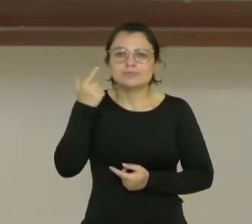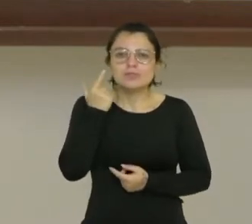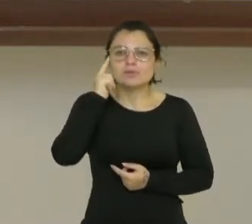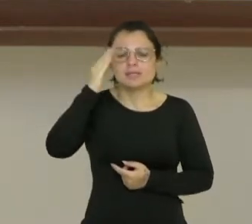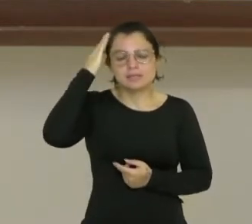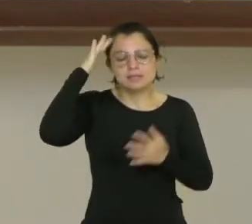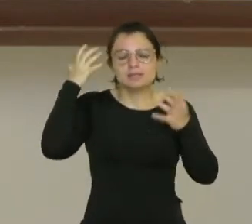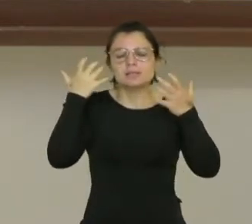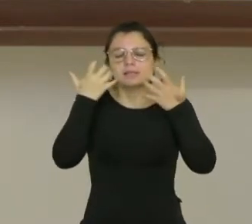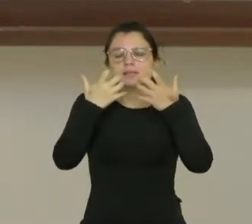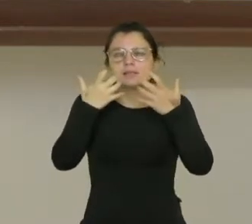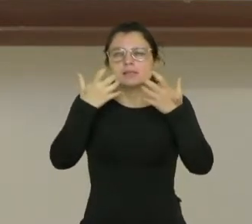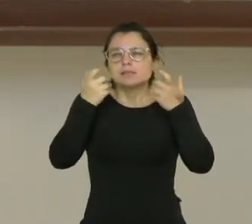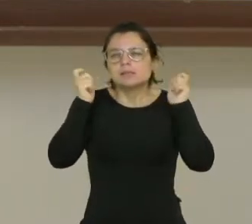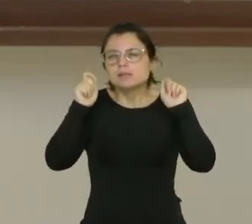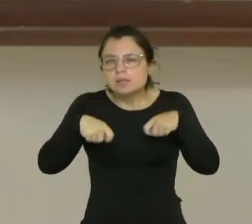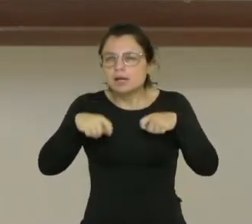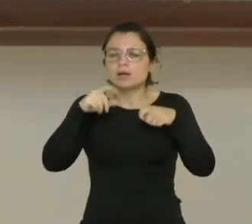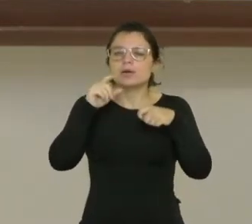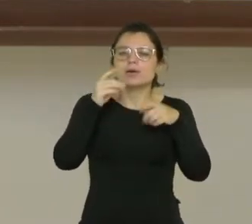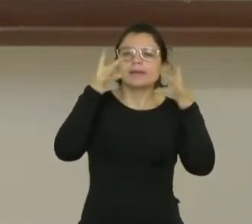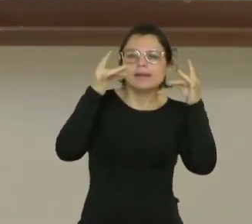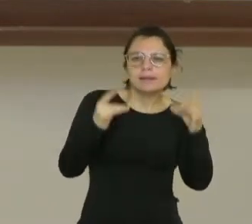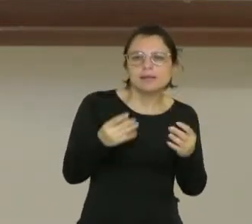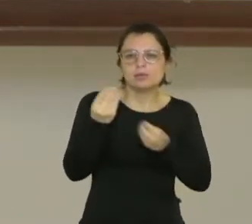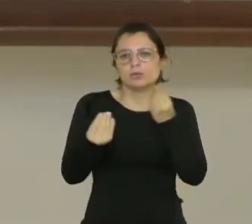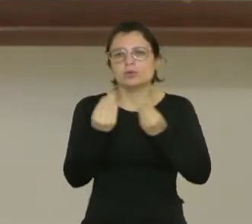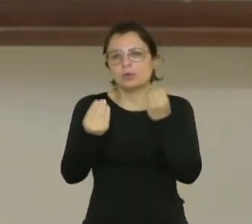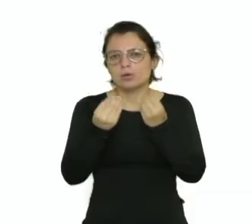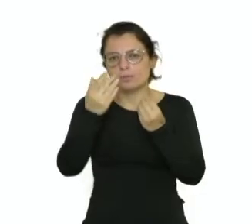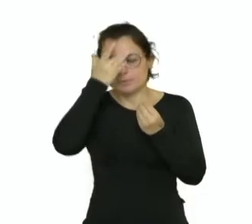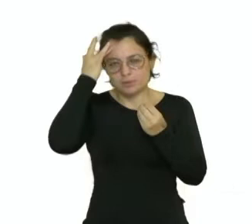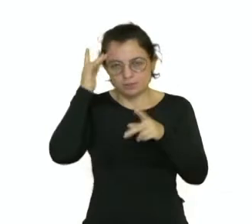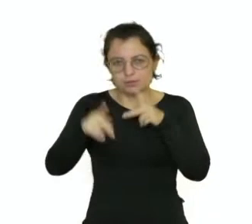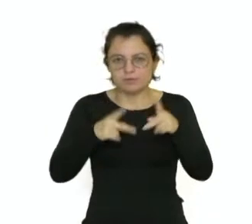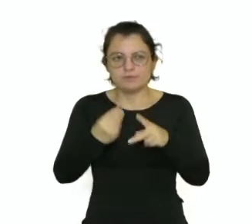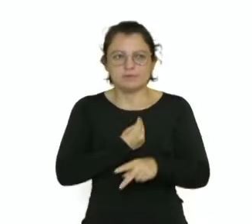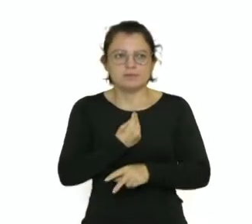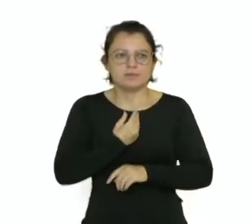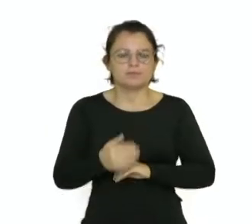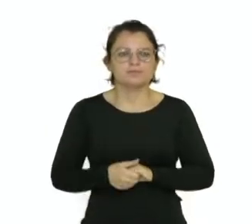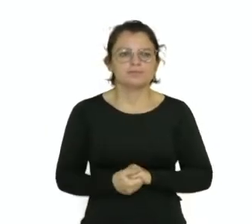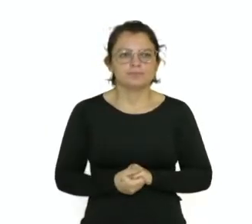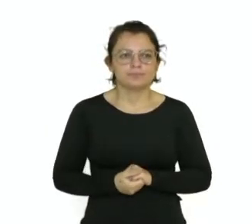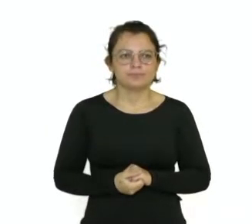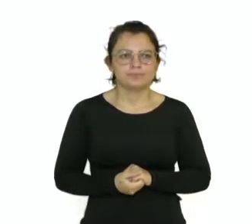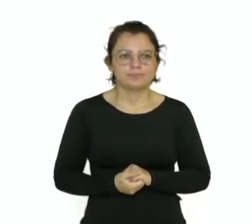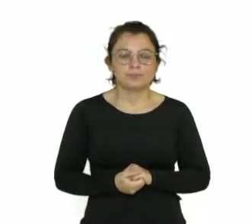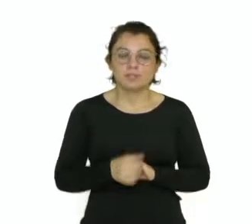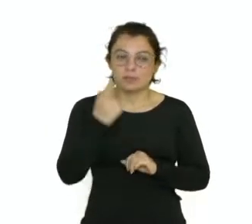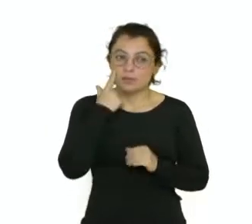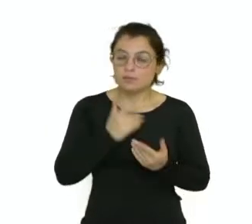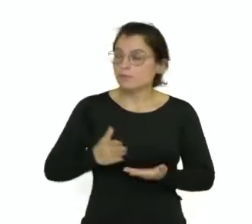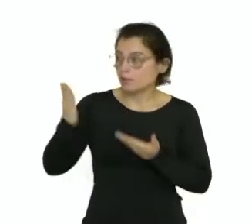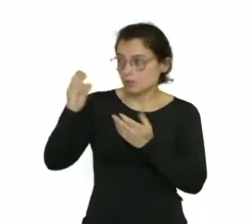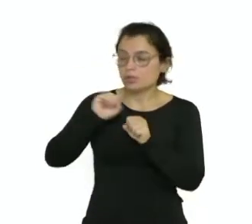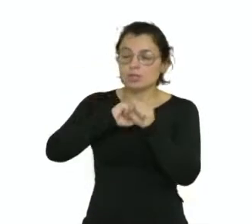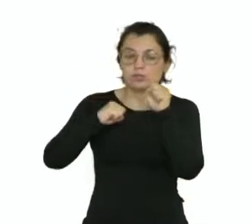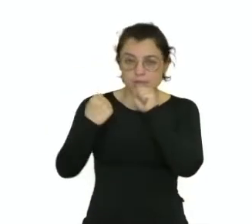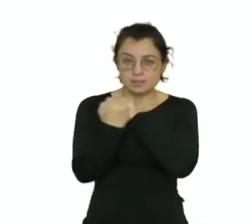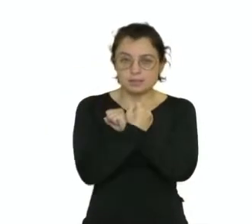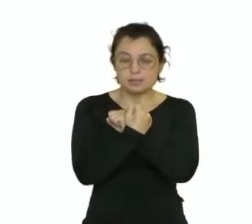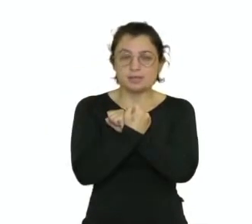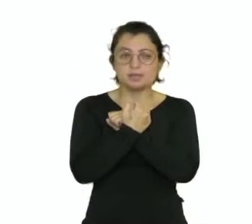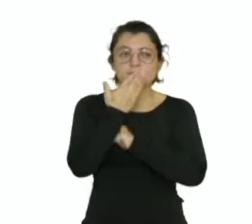compreender os detalhes de como esses grupos viviam, né? Então veja, as sociedades indígenas passaram